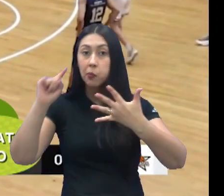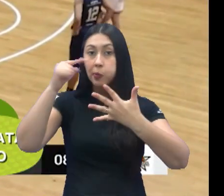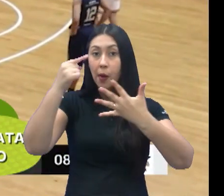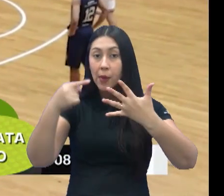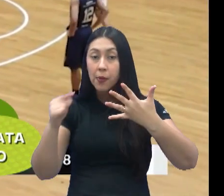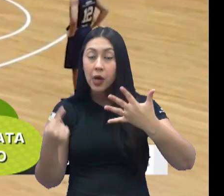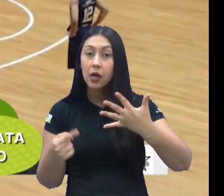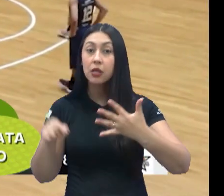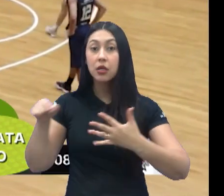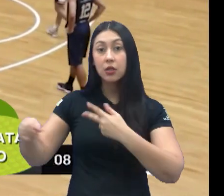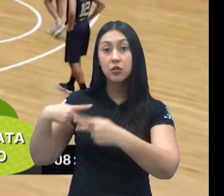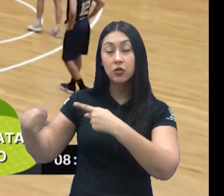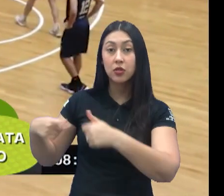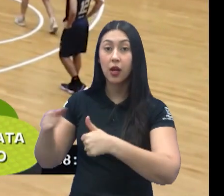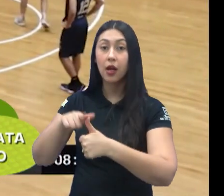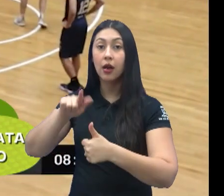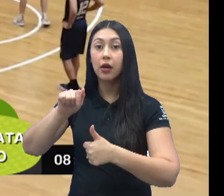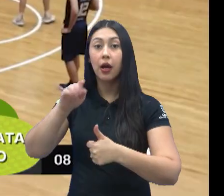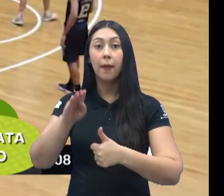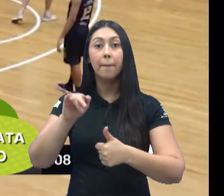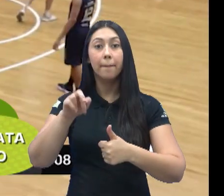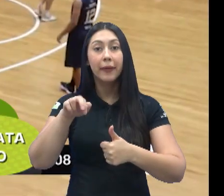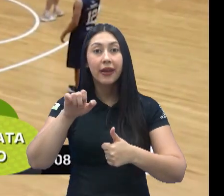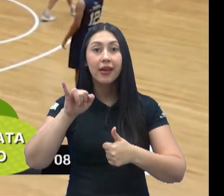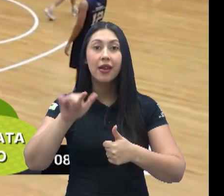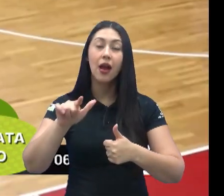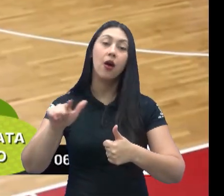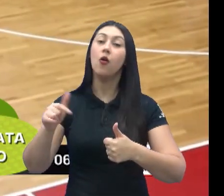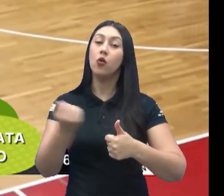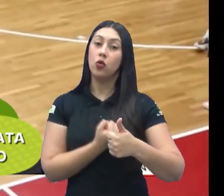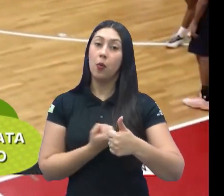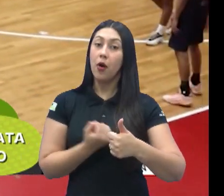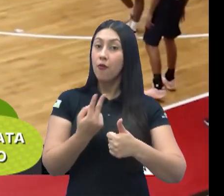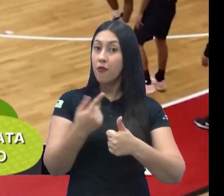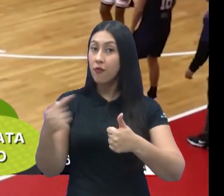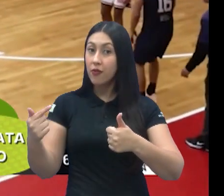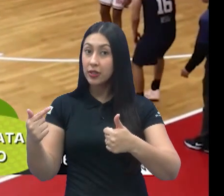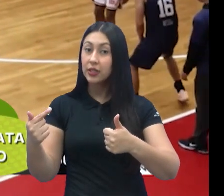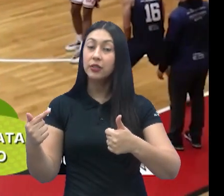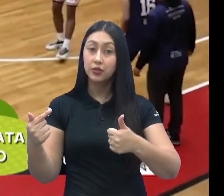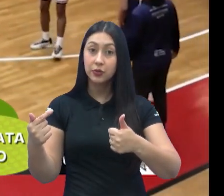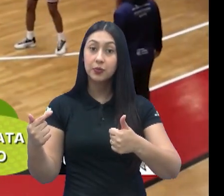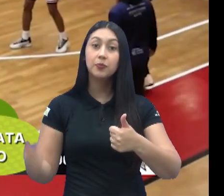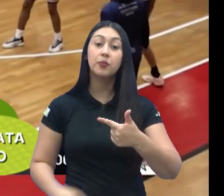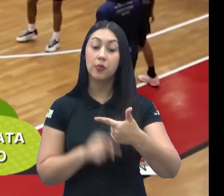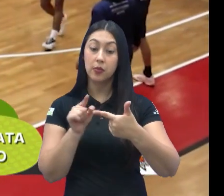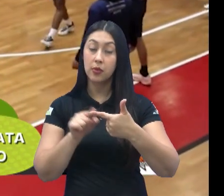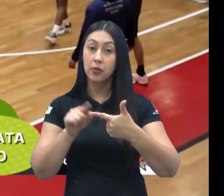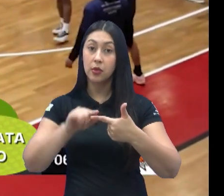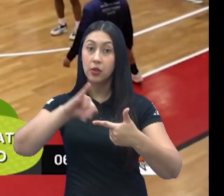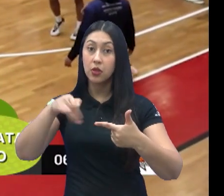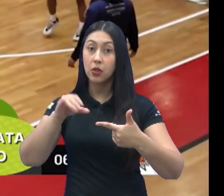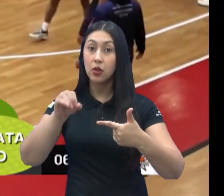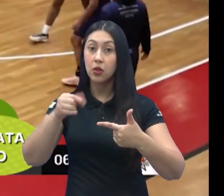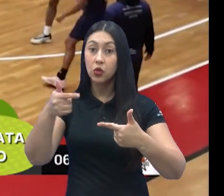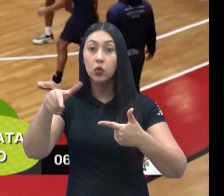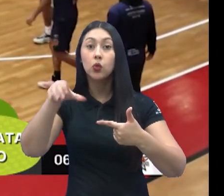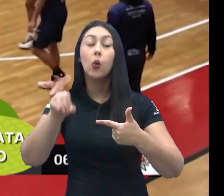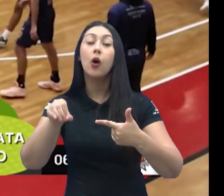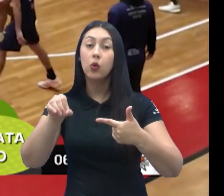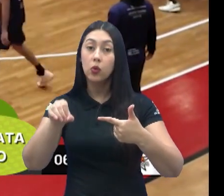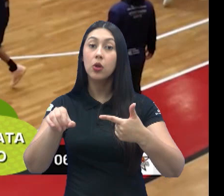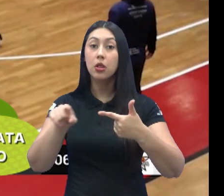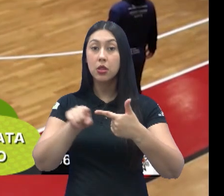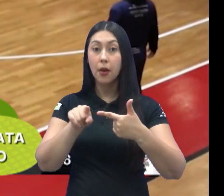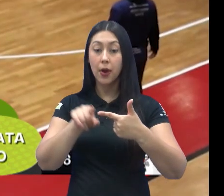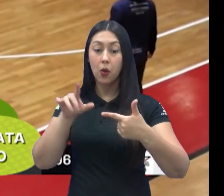Gabriel Pessoa, 27 pontos, 10 rebotes, double-double para ele e ainda 3 assistências, seguido pelo João Níquel, também com double-double,